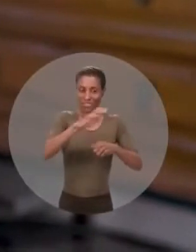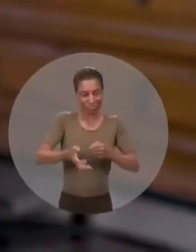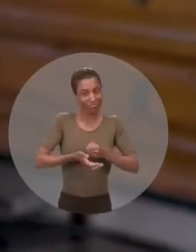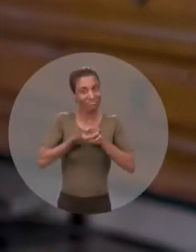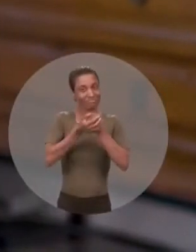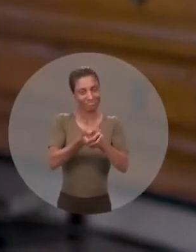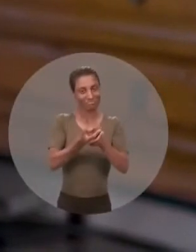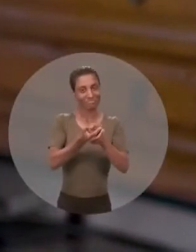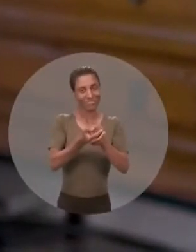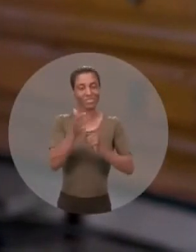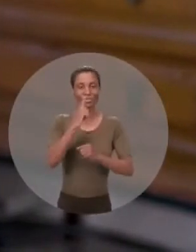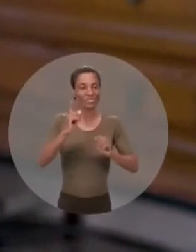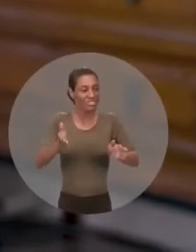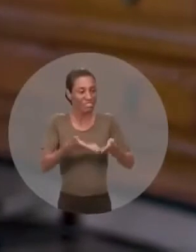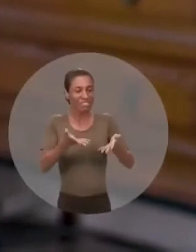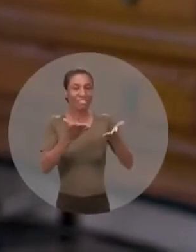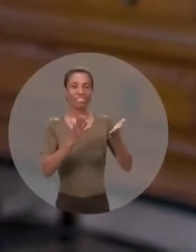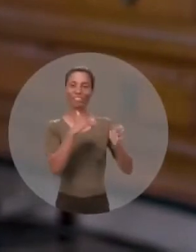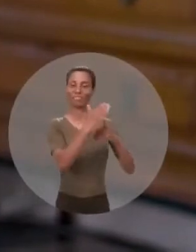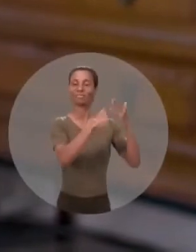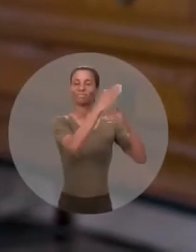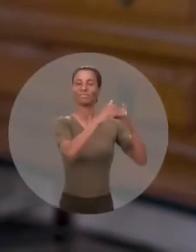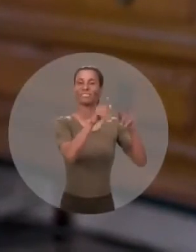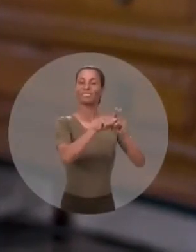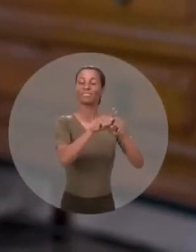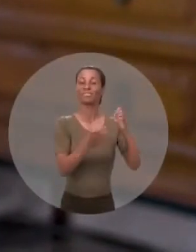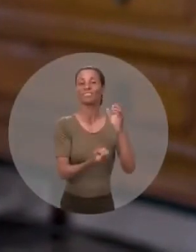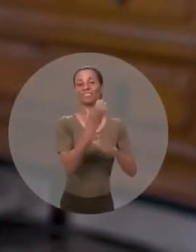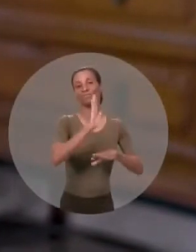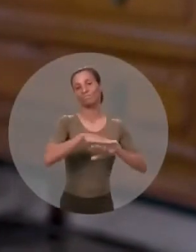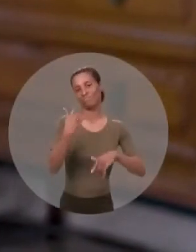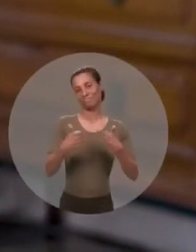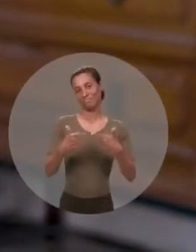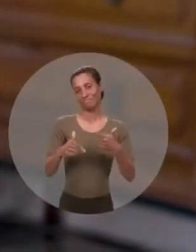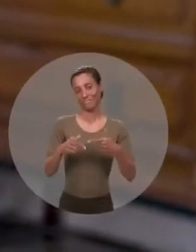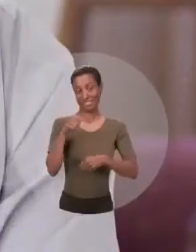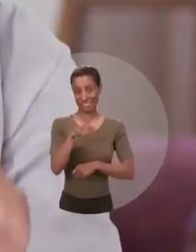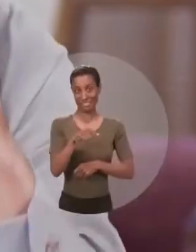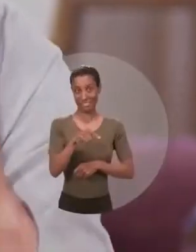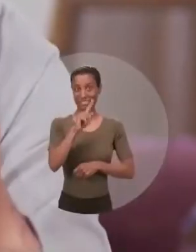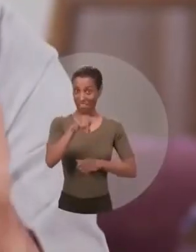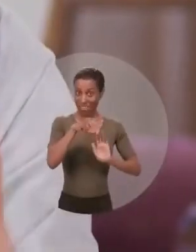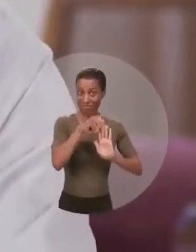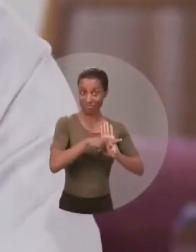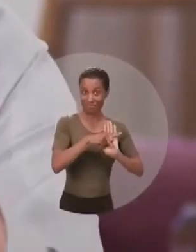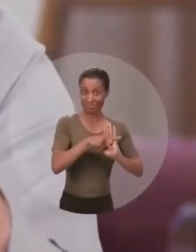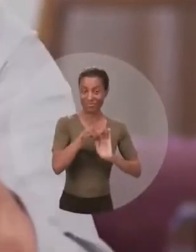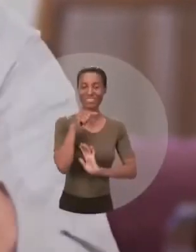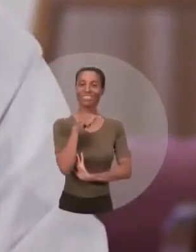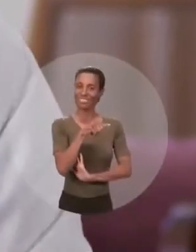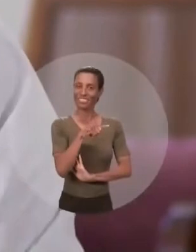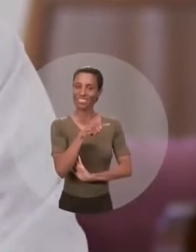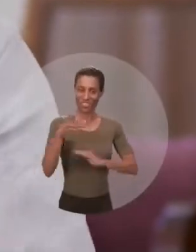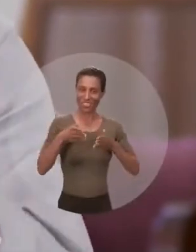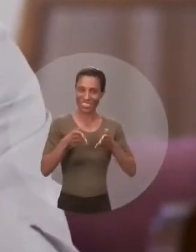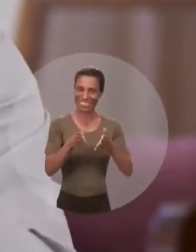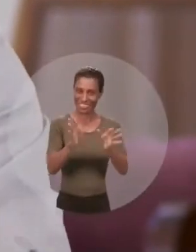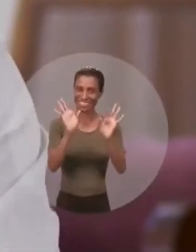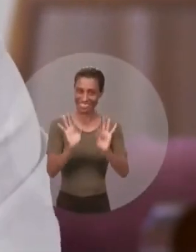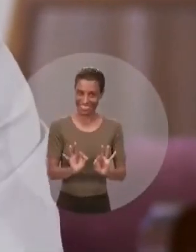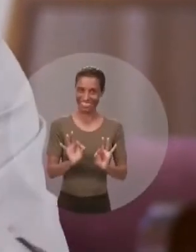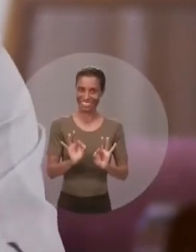eficiente, sustentável, que estimule o desenvolvimento e a geração de empregos. Este é o plano